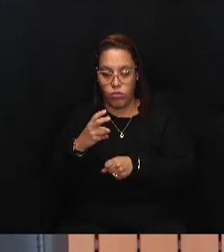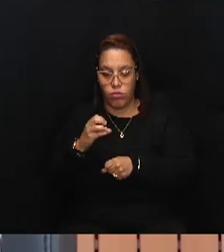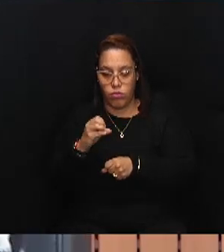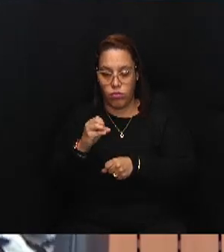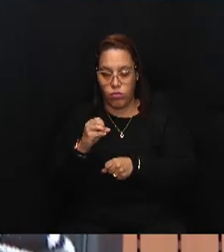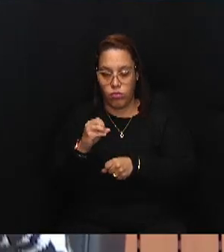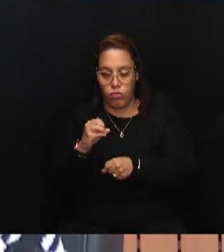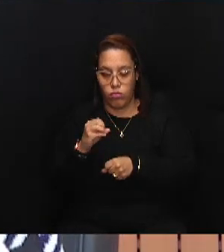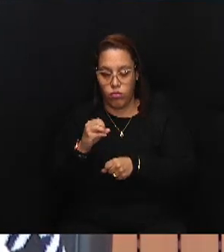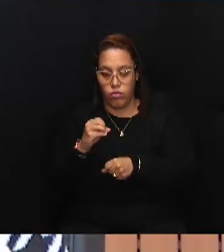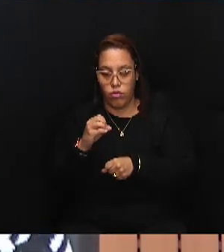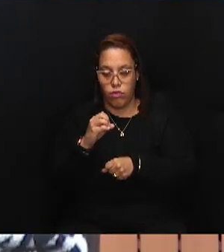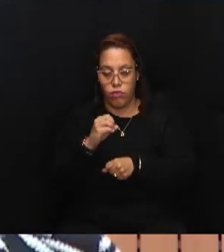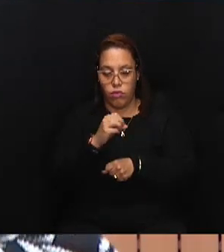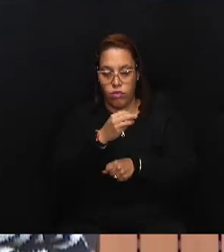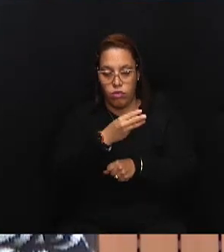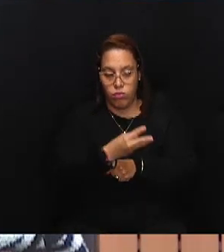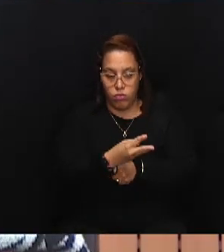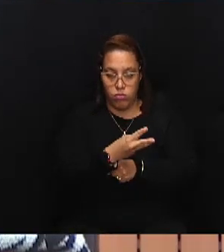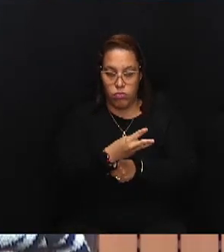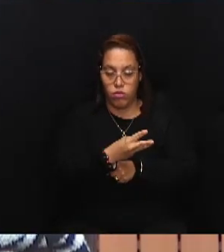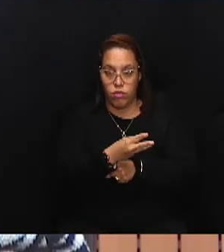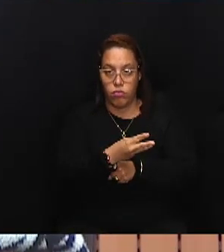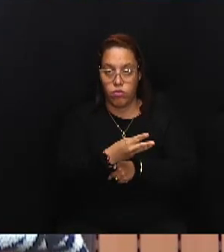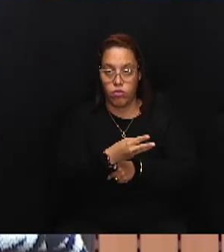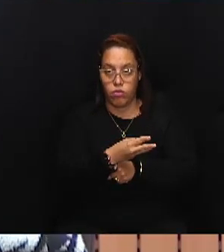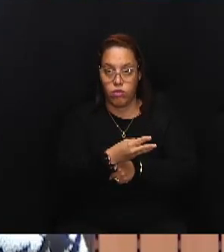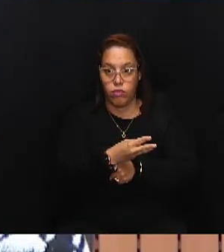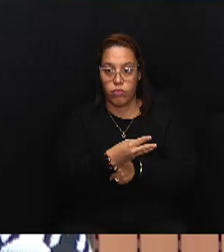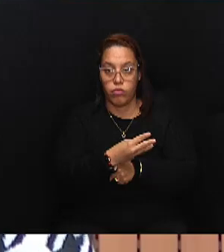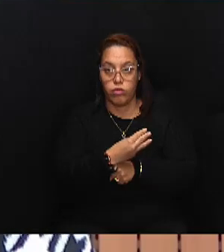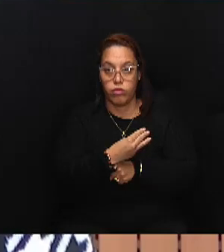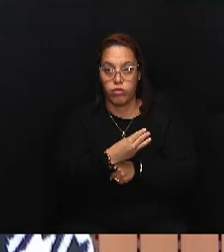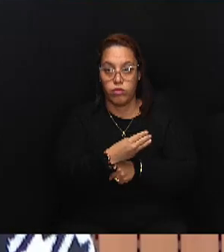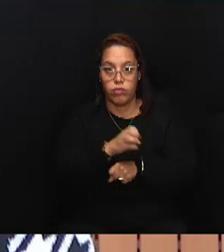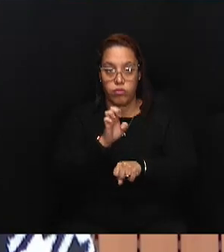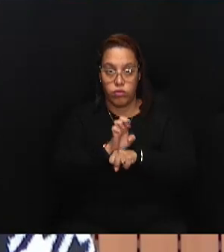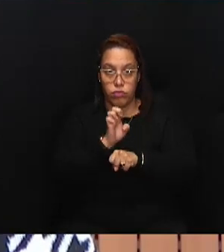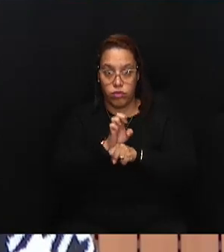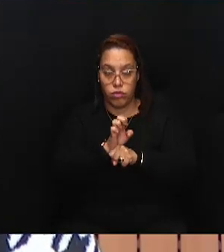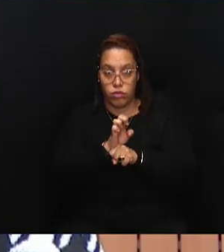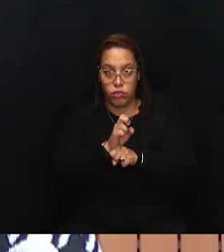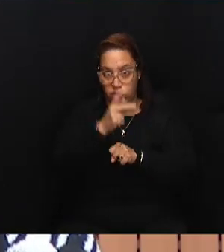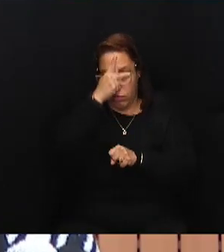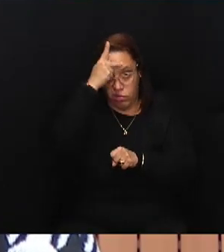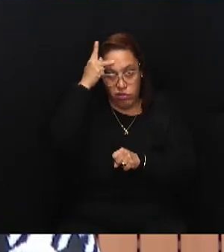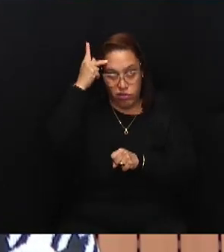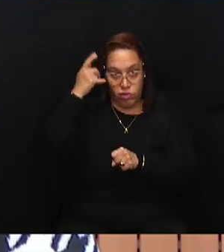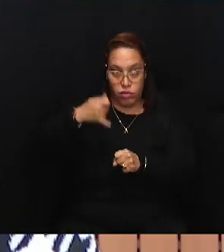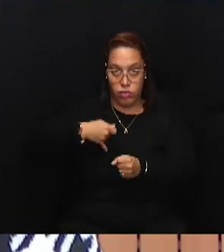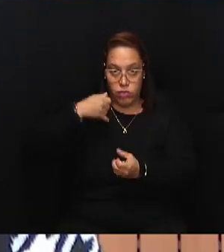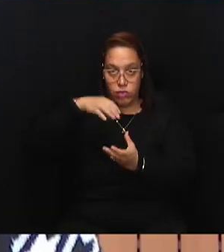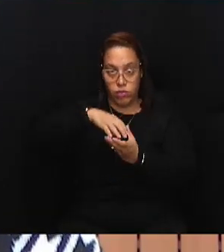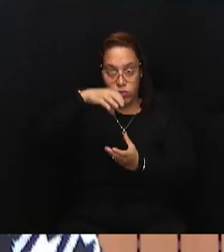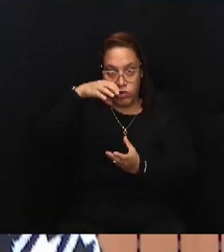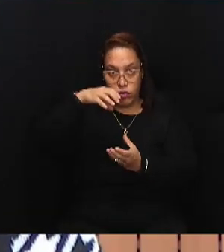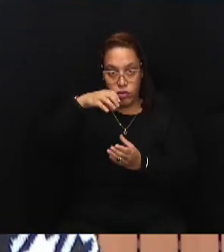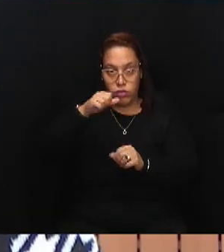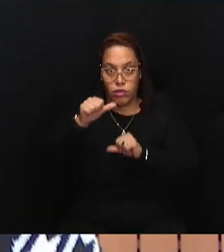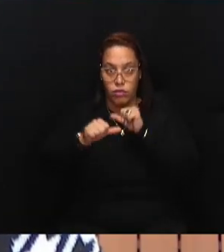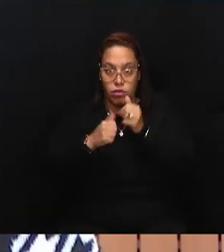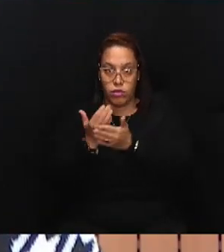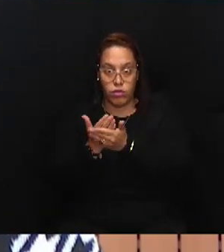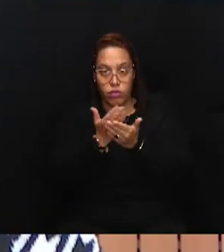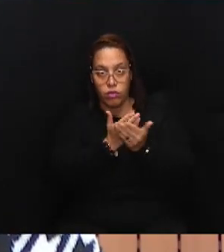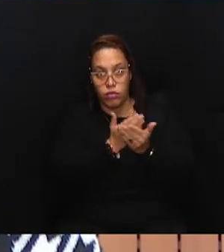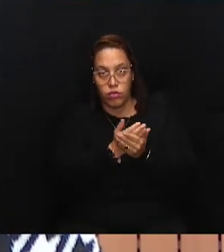2003, eu ia falar 2003, e vem o Estatuto da Pessoa Idosa, se refaz o estudo